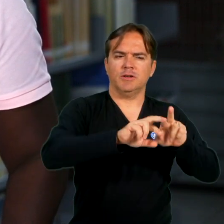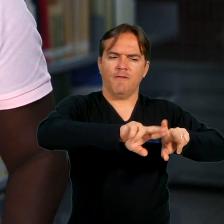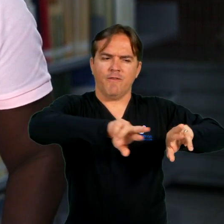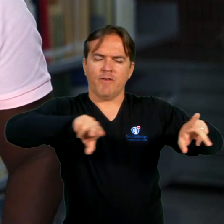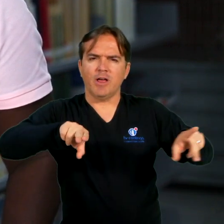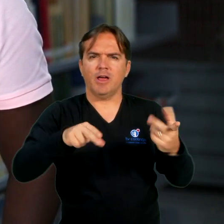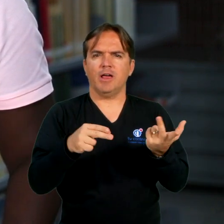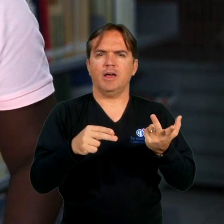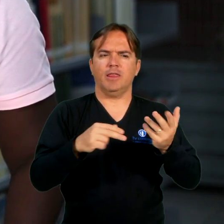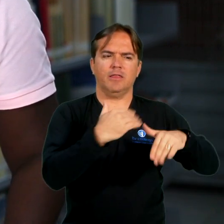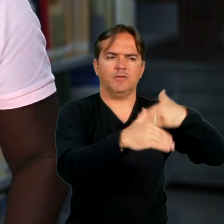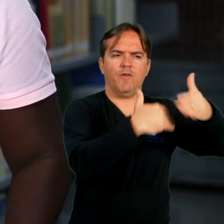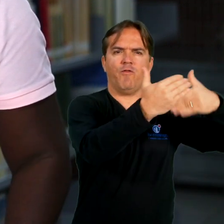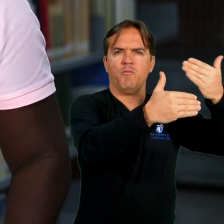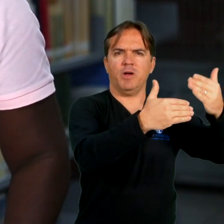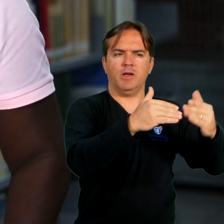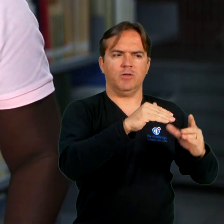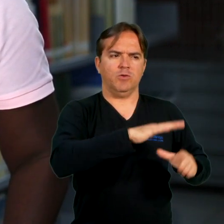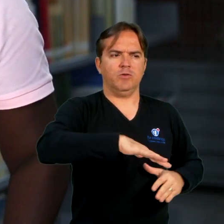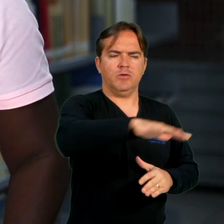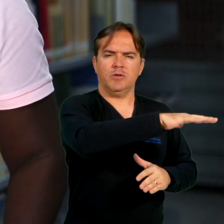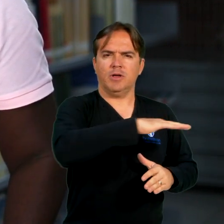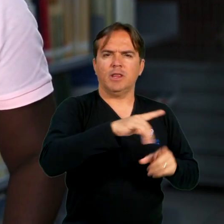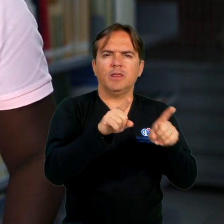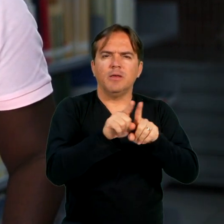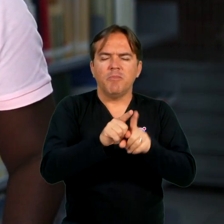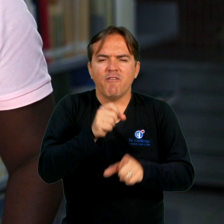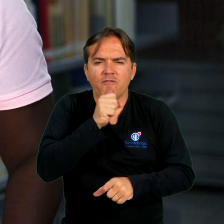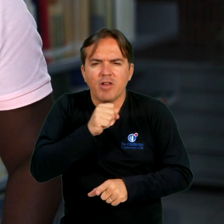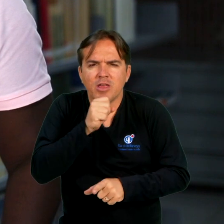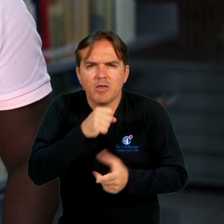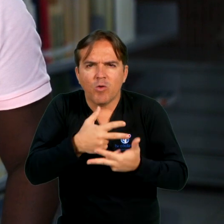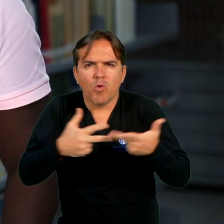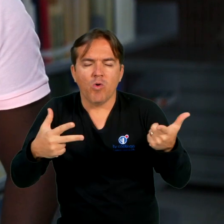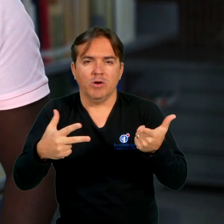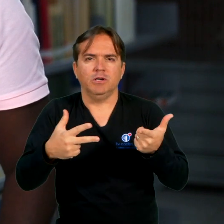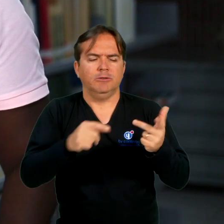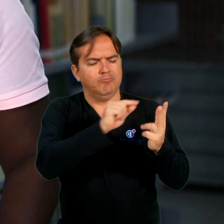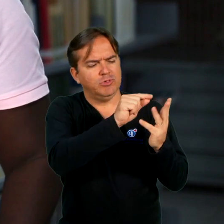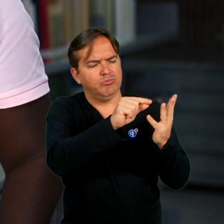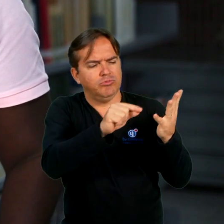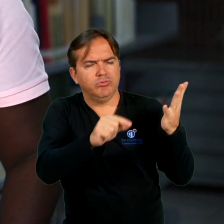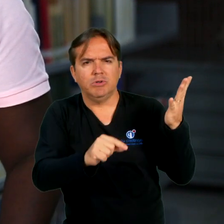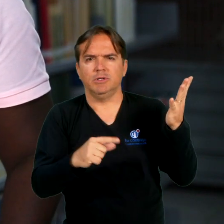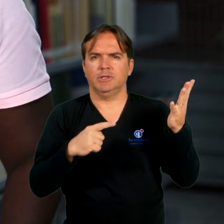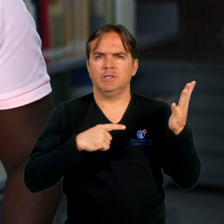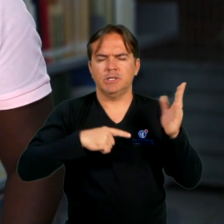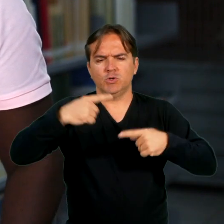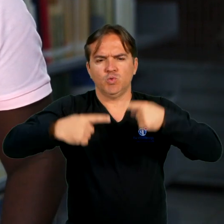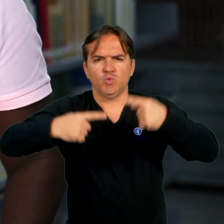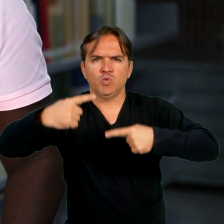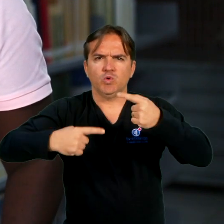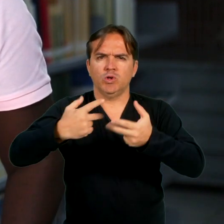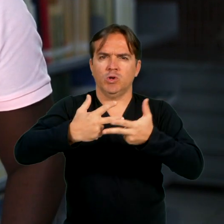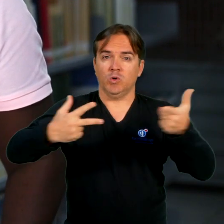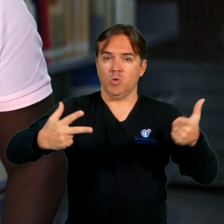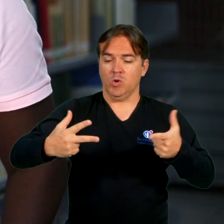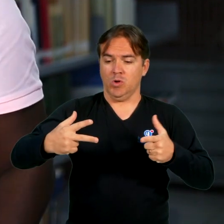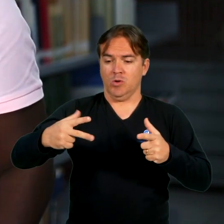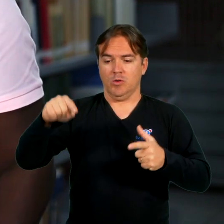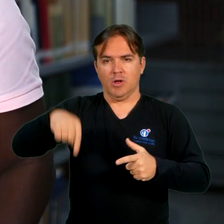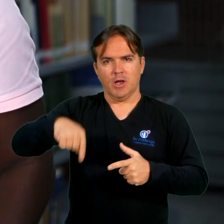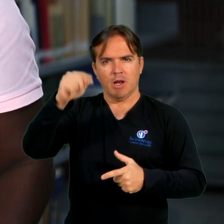envelhecimento. Todos relacionados a questões demográficas extremamente importantes que estão sendo discutidas no âmbito tanto nacional quanto